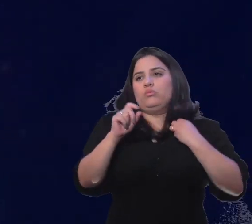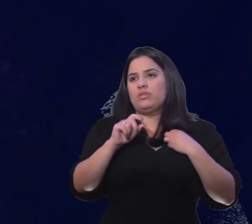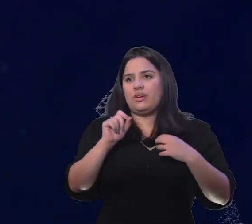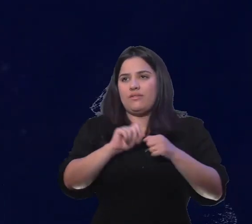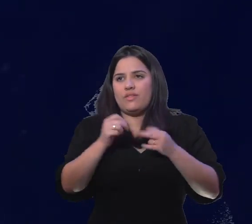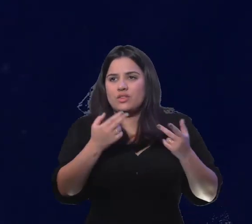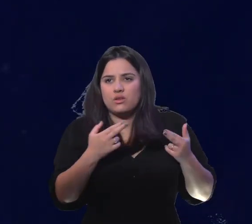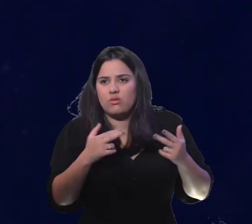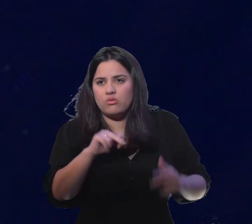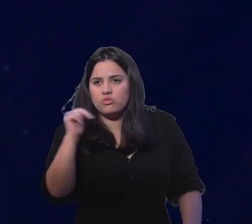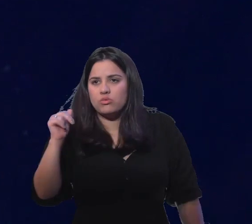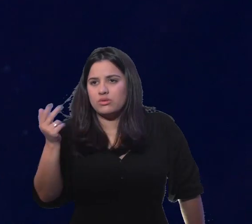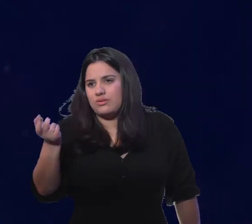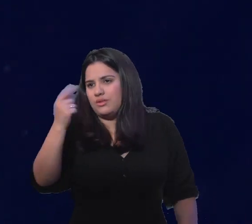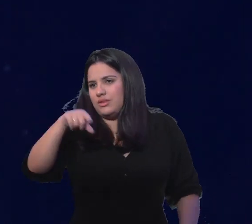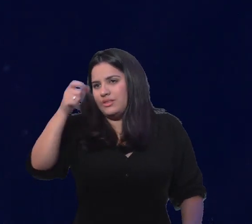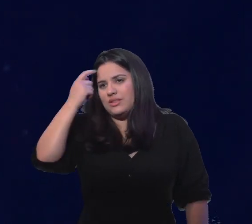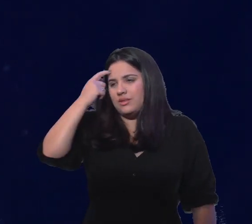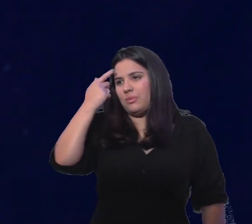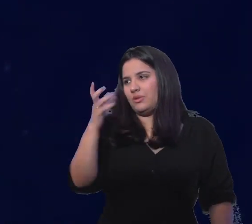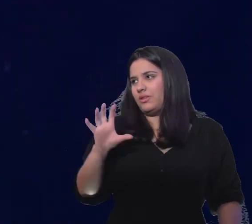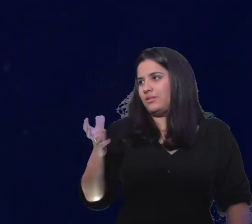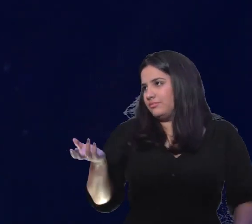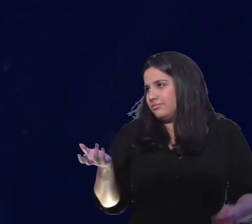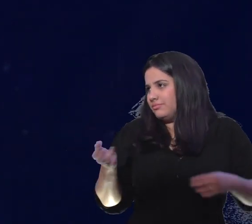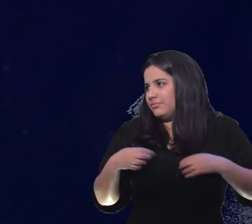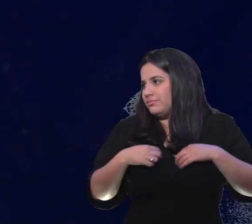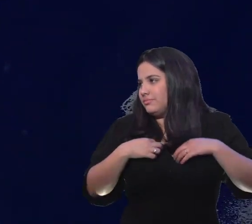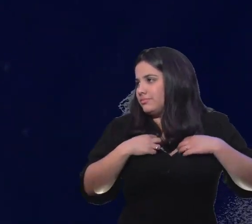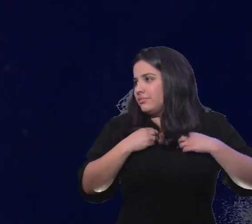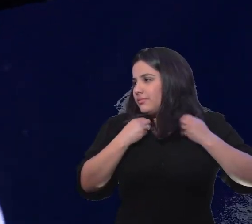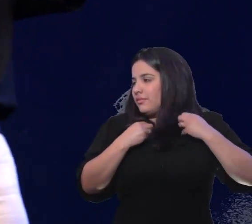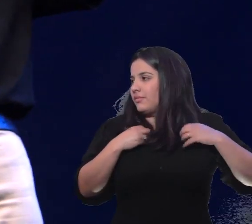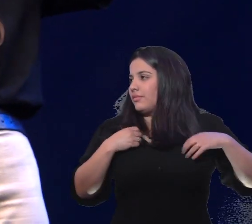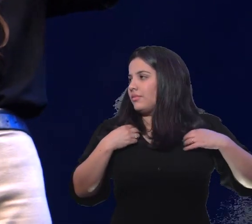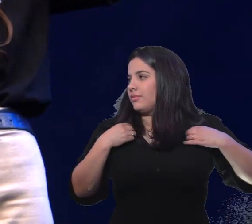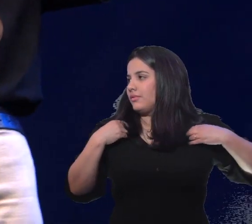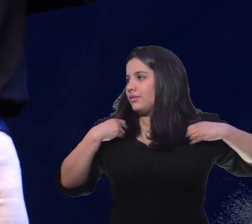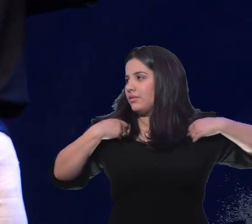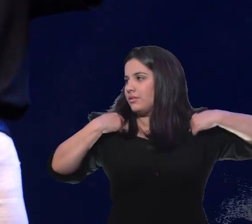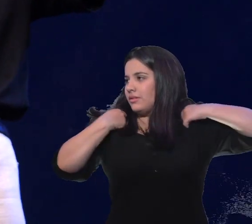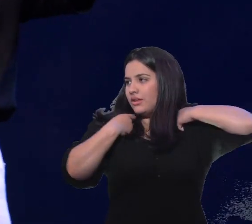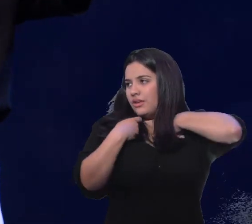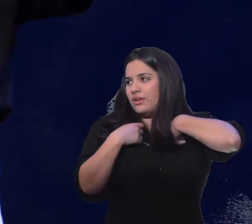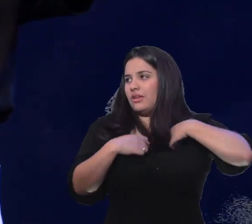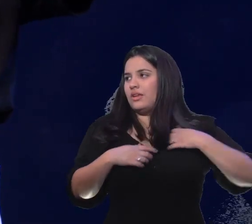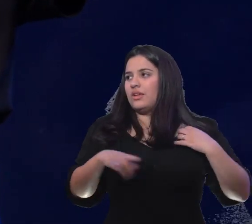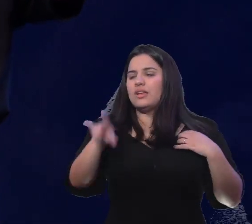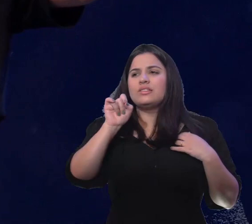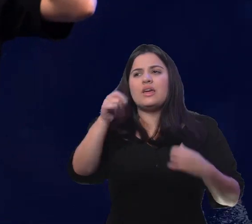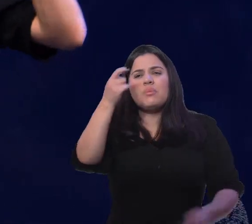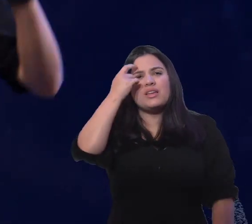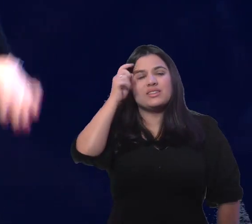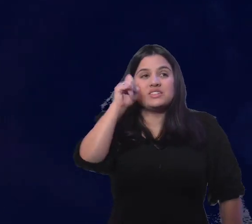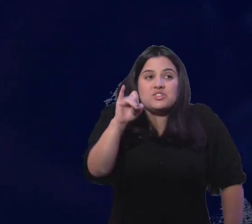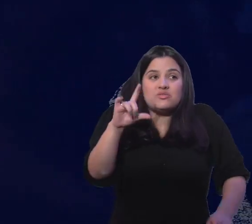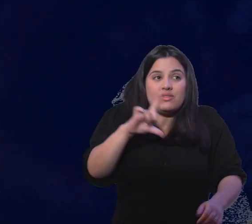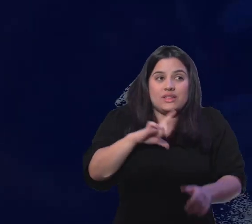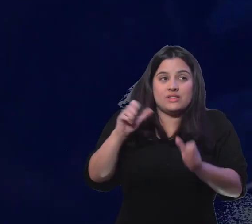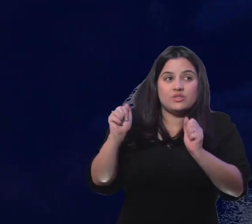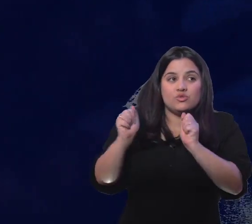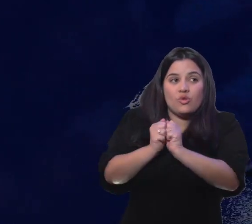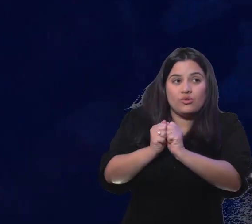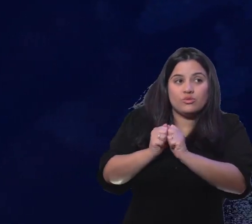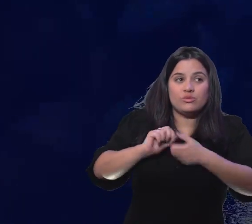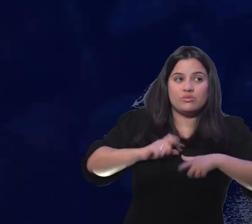Quem mais pensa isso? Vamos ser sinceros, falar a verdade aqui. Quem pensa que se estivesse lá no lugar dos israelitas não tinha feito nada disso? Eu já